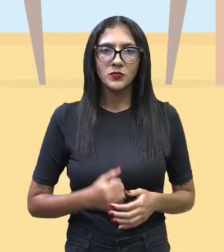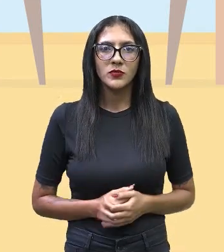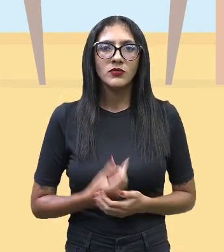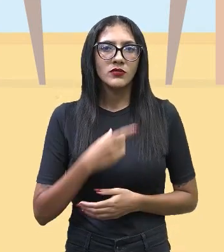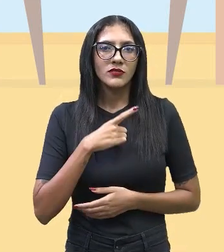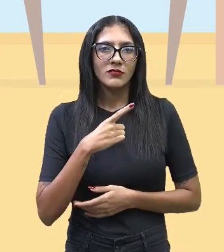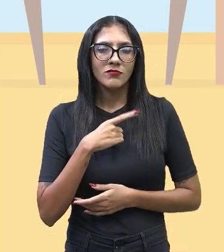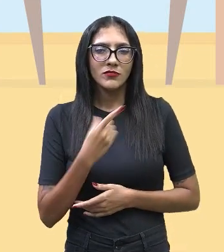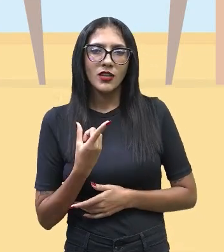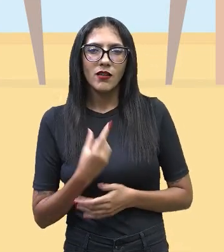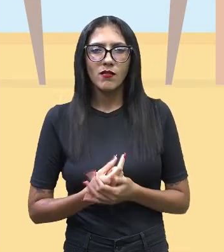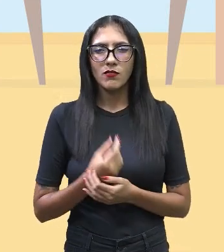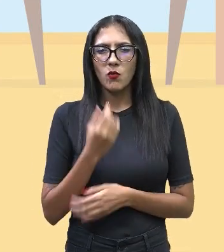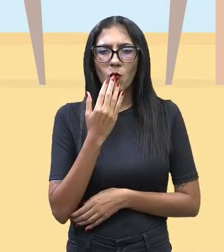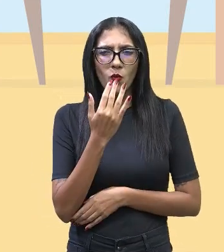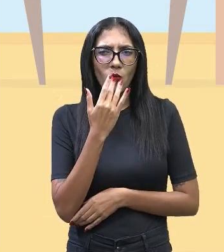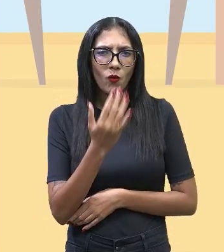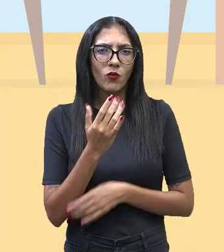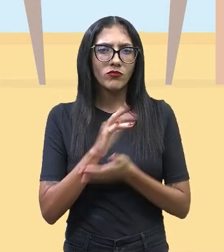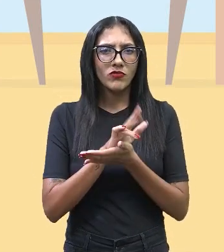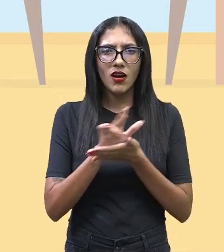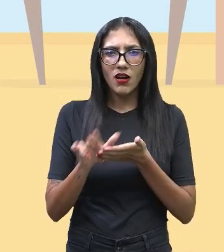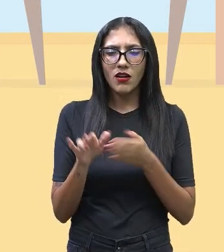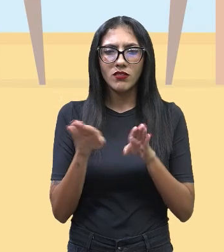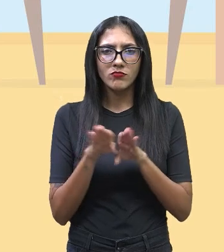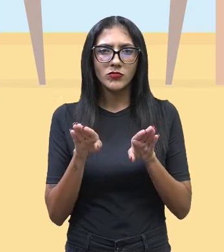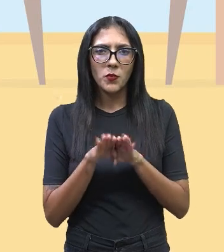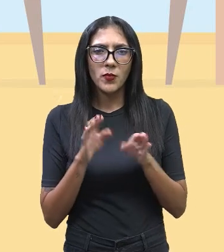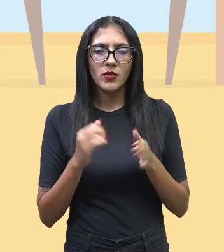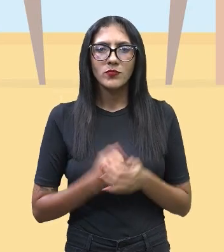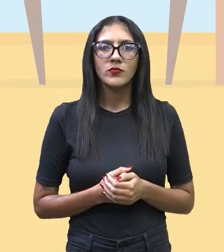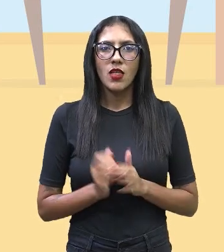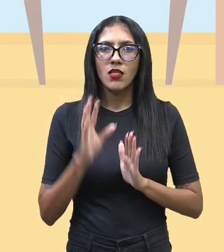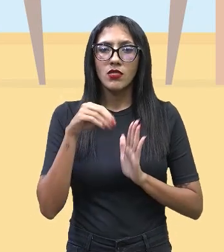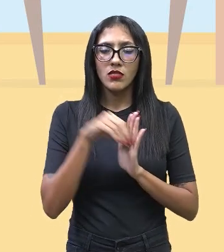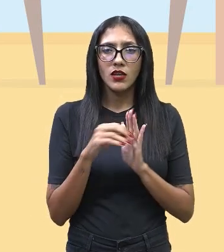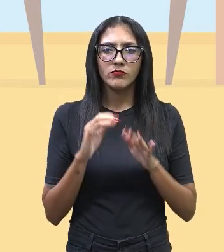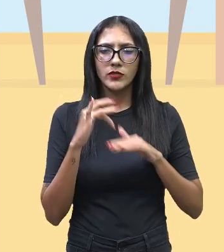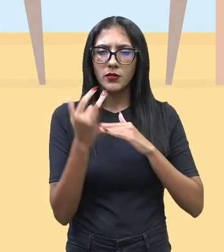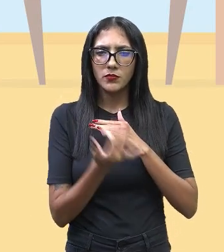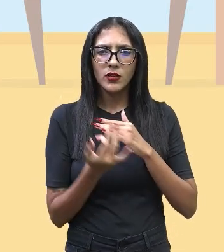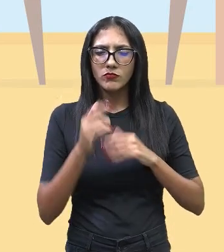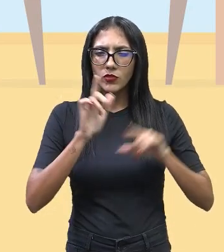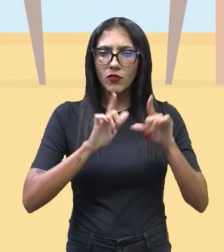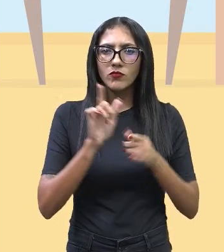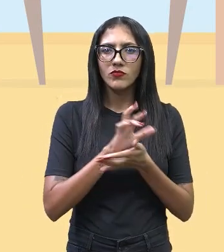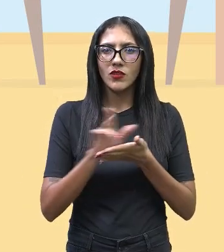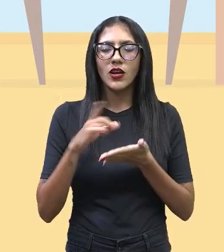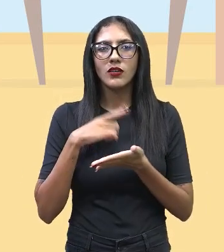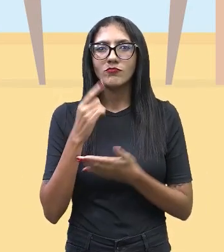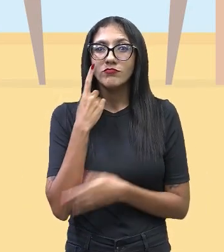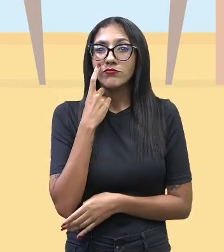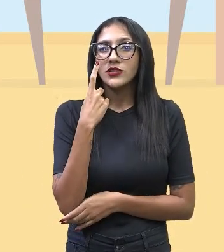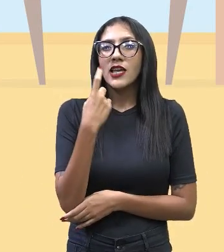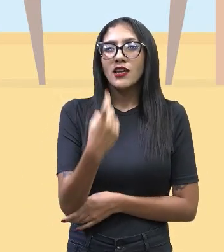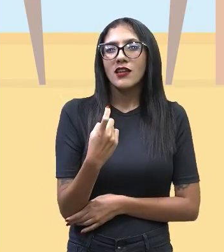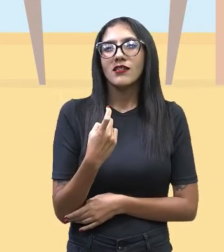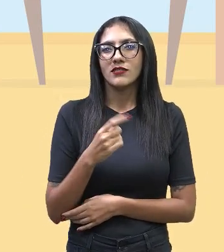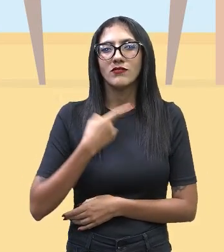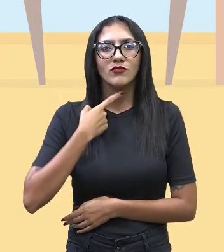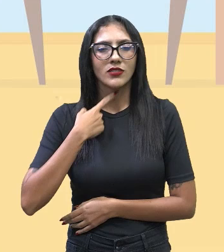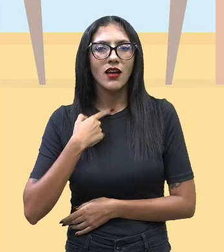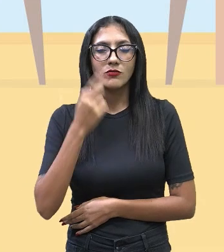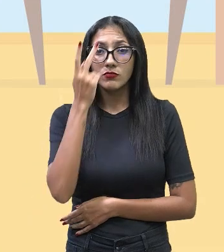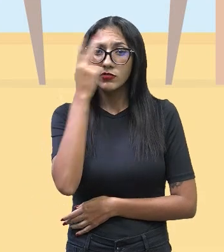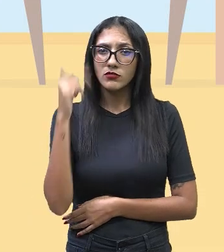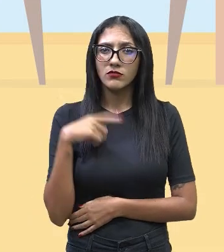dos sabores. Então, a mídia está muito voltada pelo desejo, né? A população passa a ter desejo